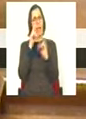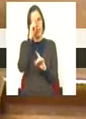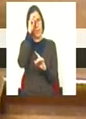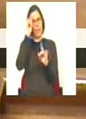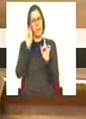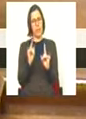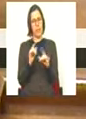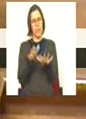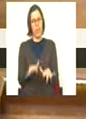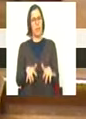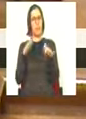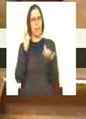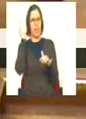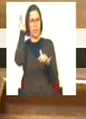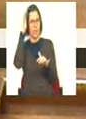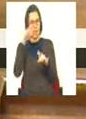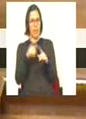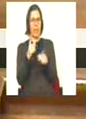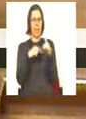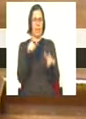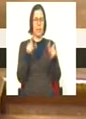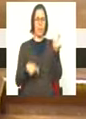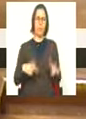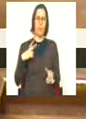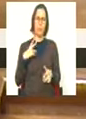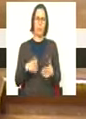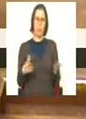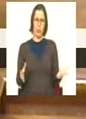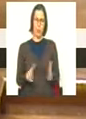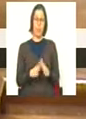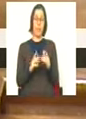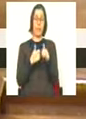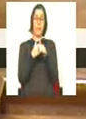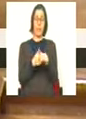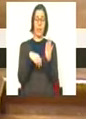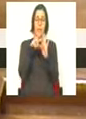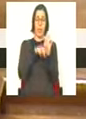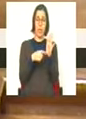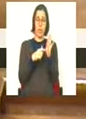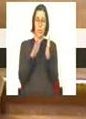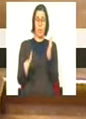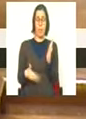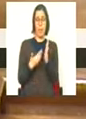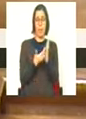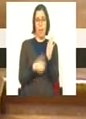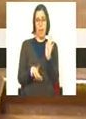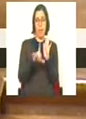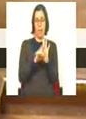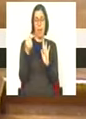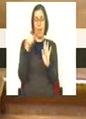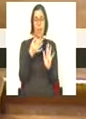respeito pela Assembleia da República e pelos portugueses. De acordo com o regimento, as propostas de lei devem